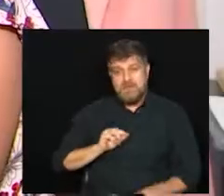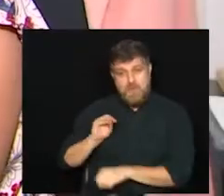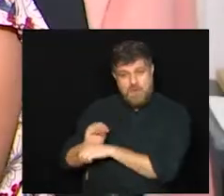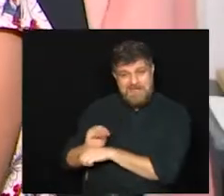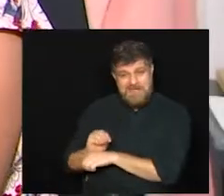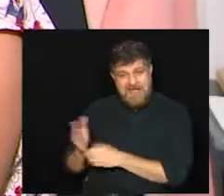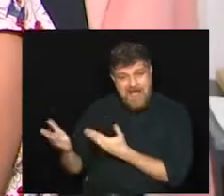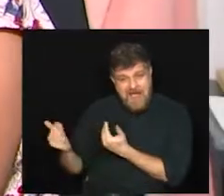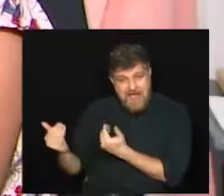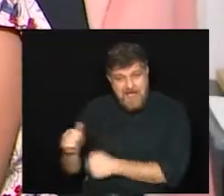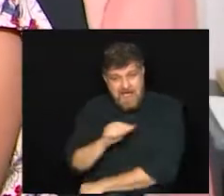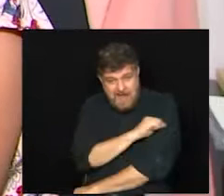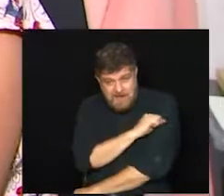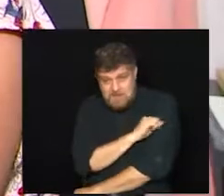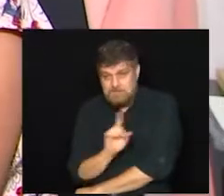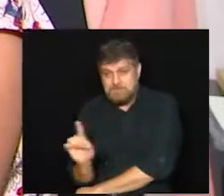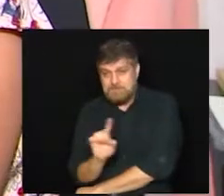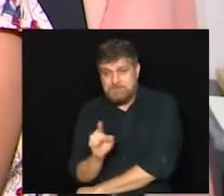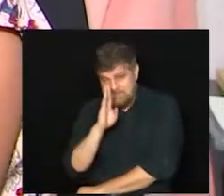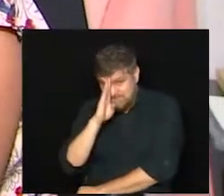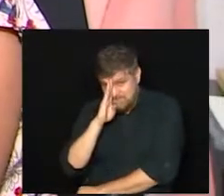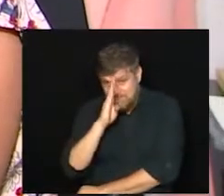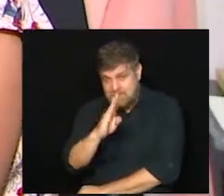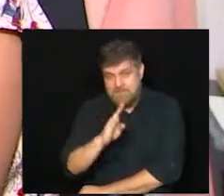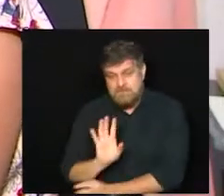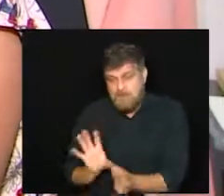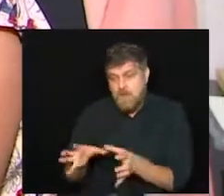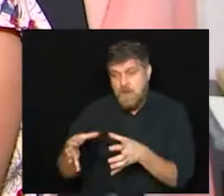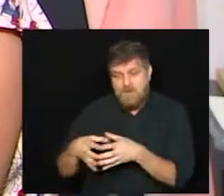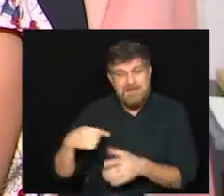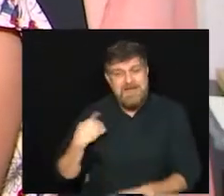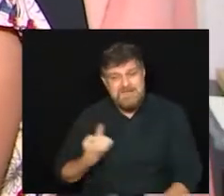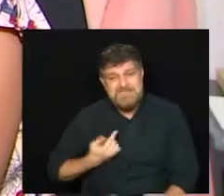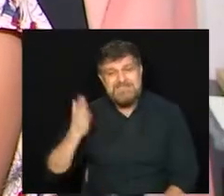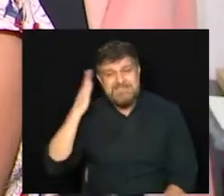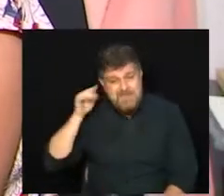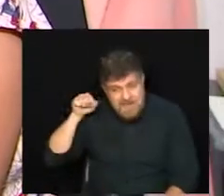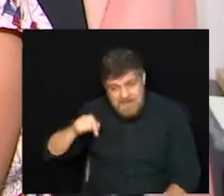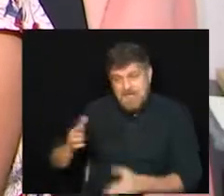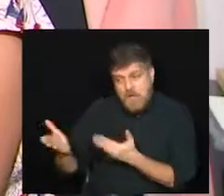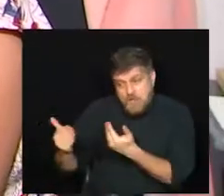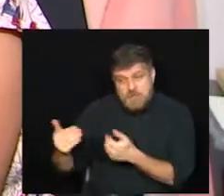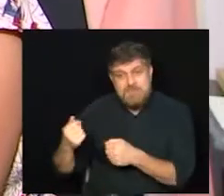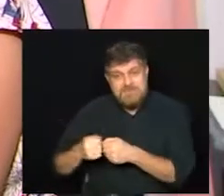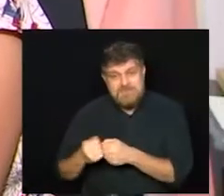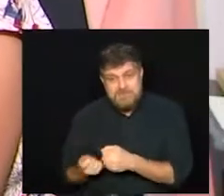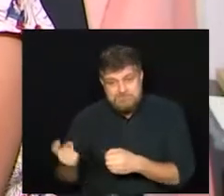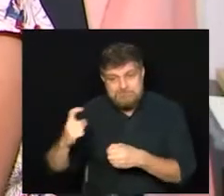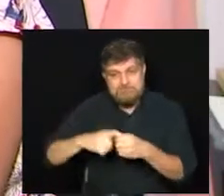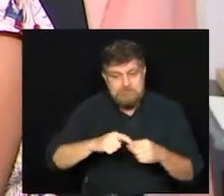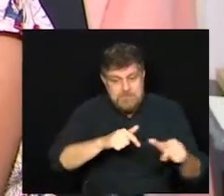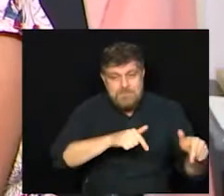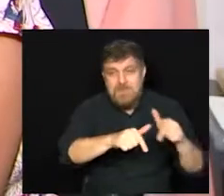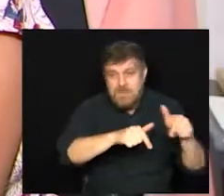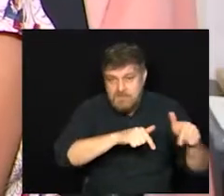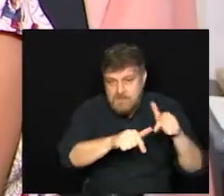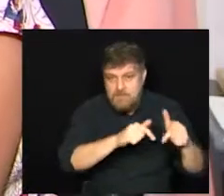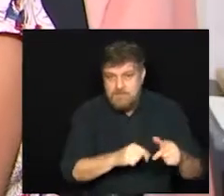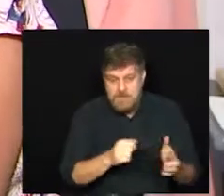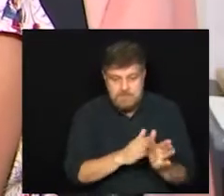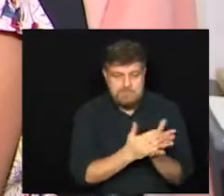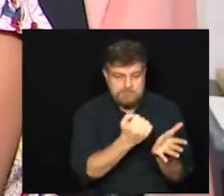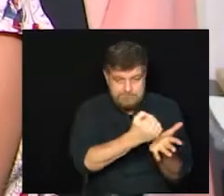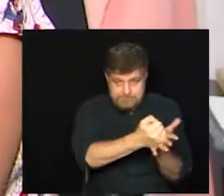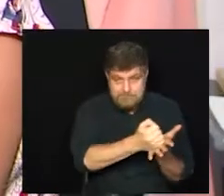jovens. Mas, principalmente, a nossa juventude, porque a gente sabe que ela precisa ser inserida também no mercado de trabalho. É um espaço